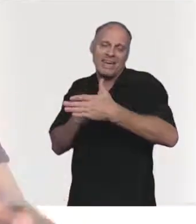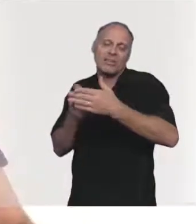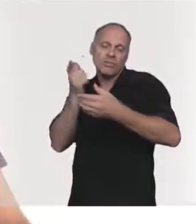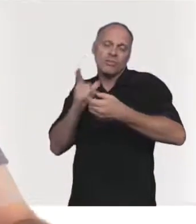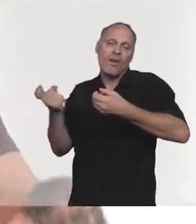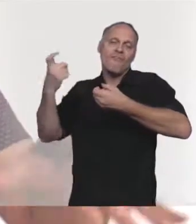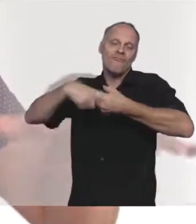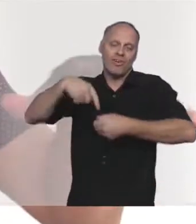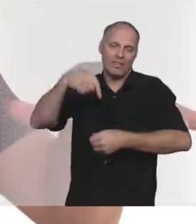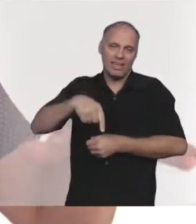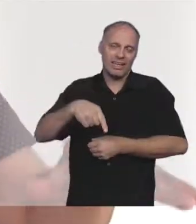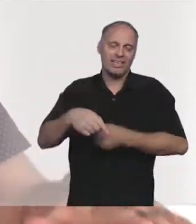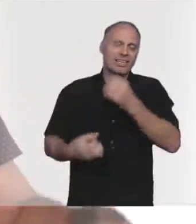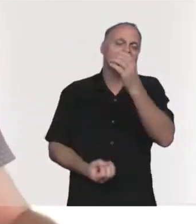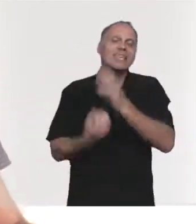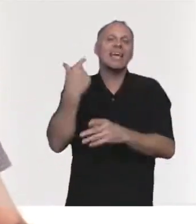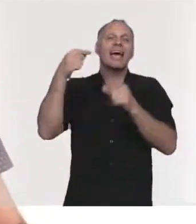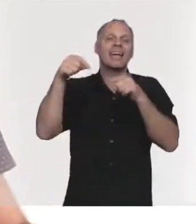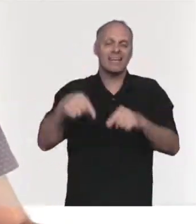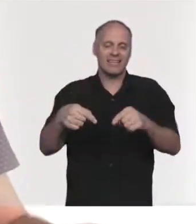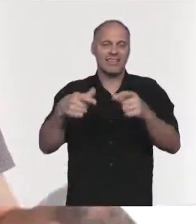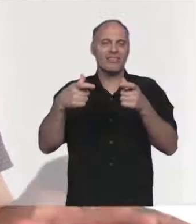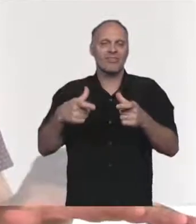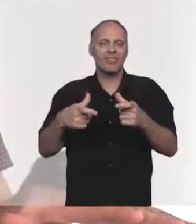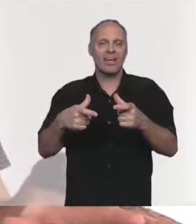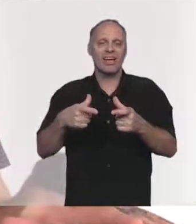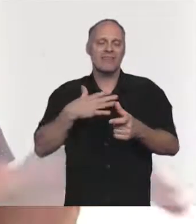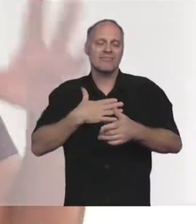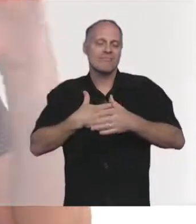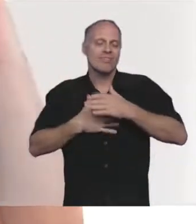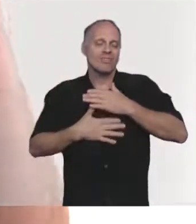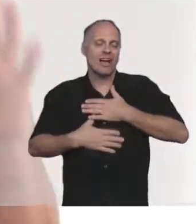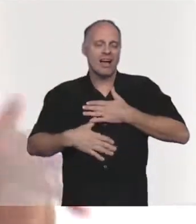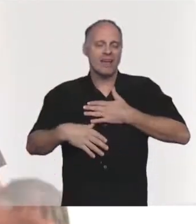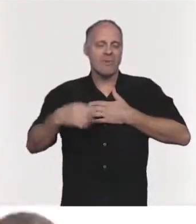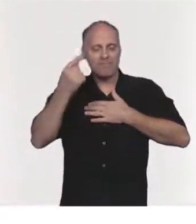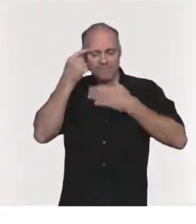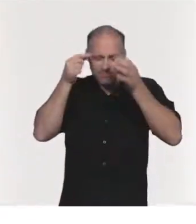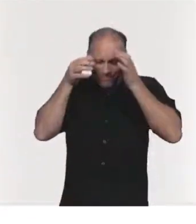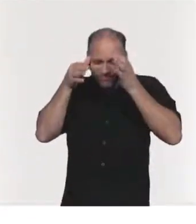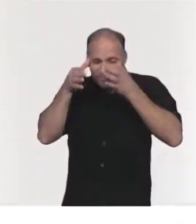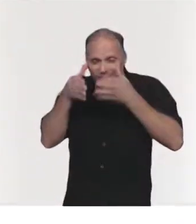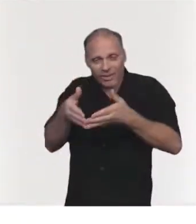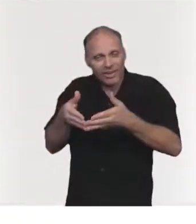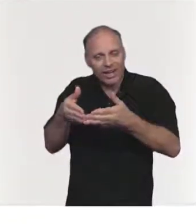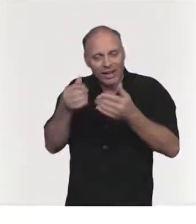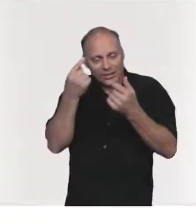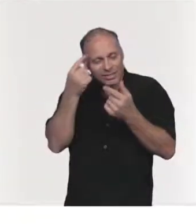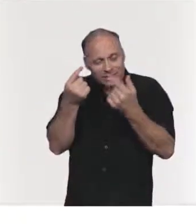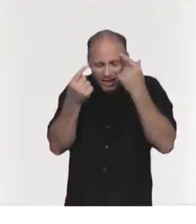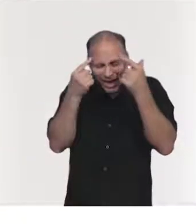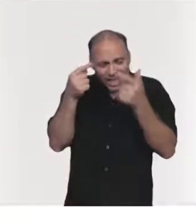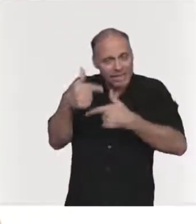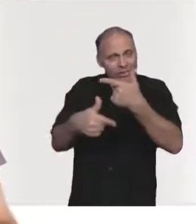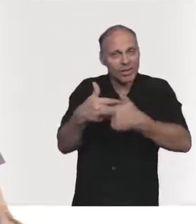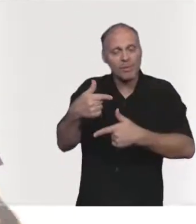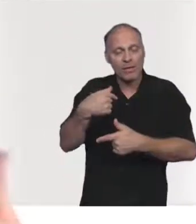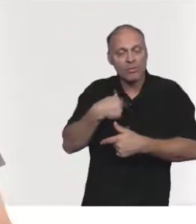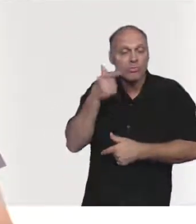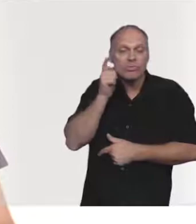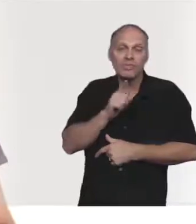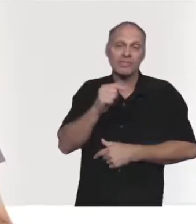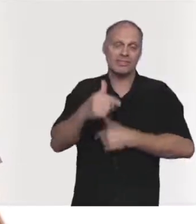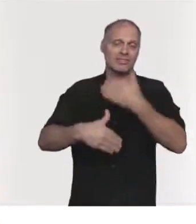ter voltado, ter que construir aqui, né? Colocar minha energia, meu pensamento nesse lugar, para que meu